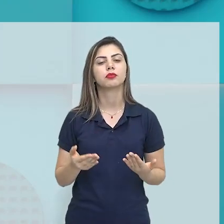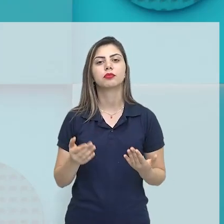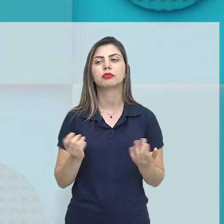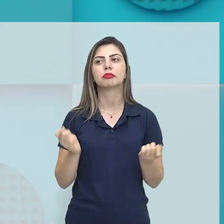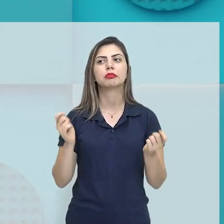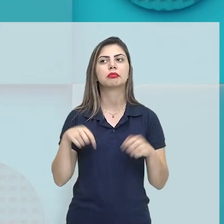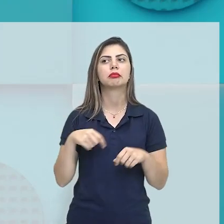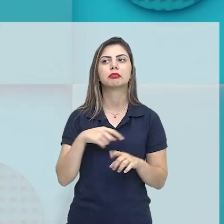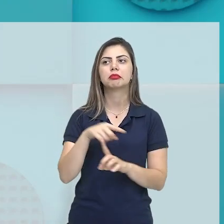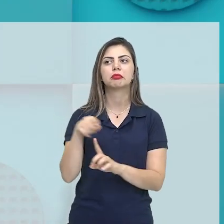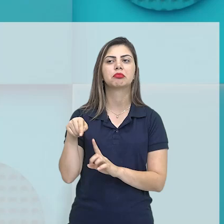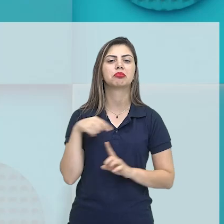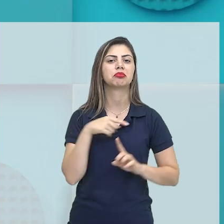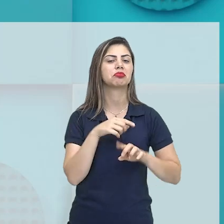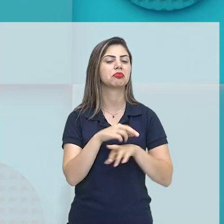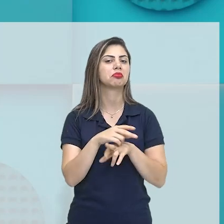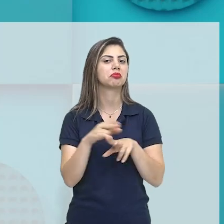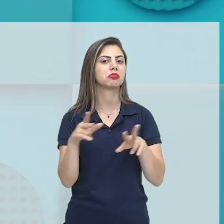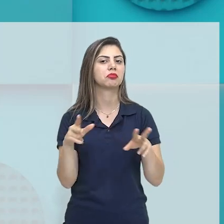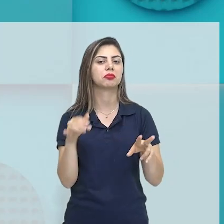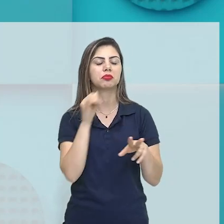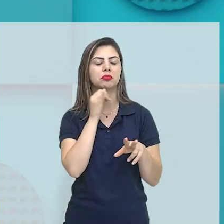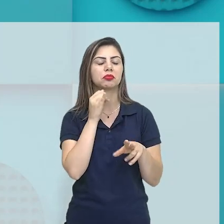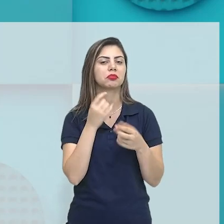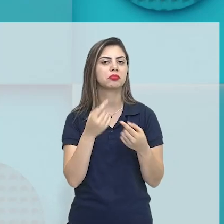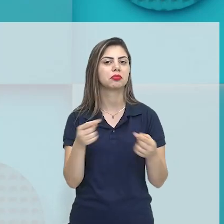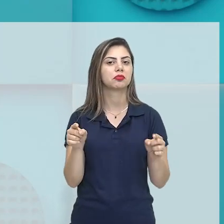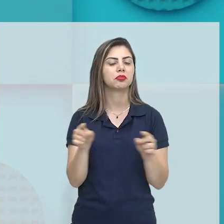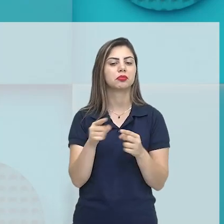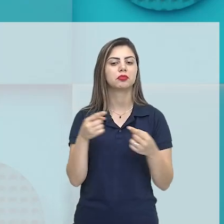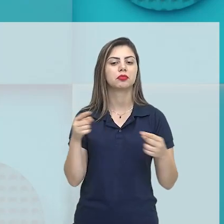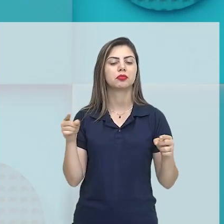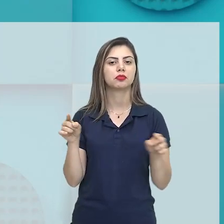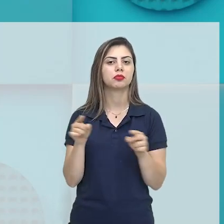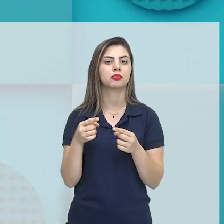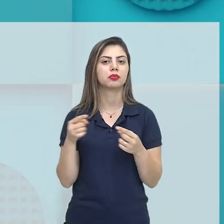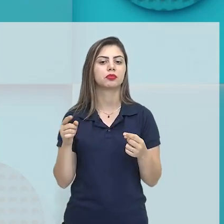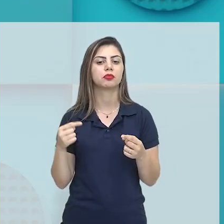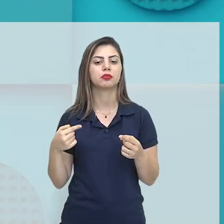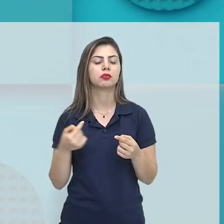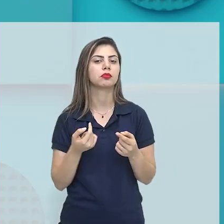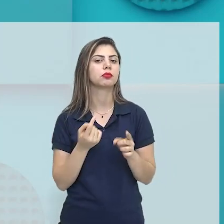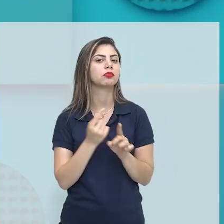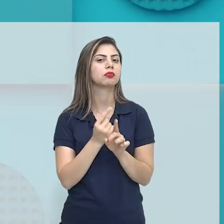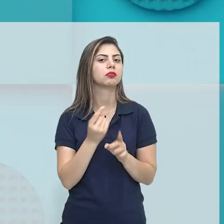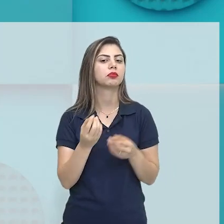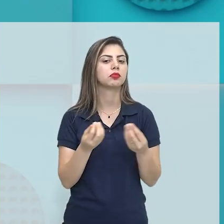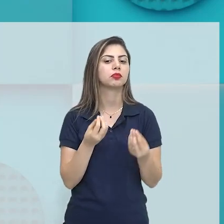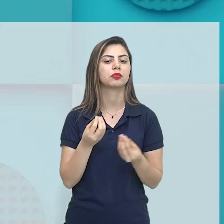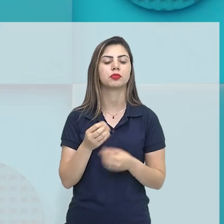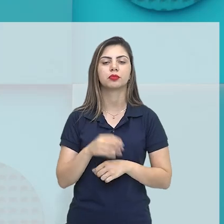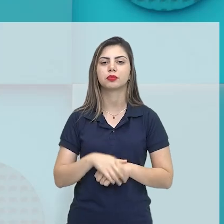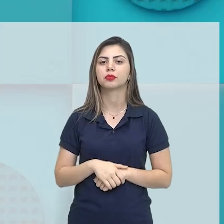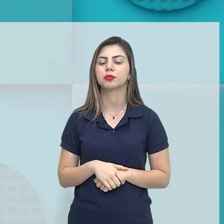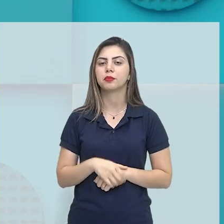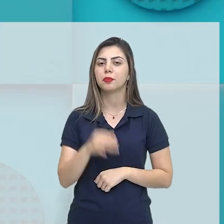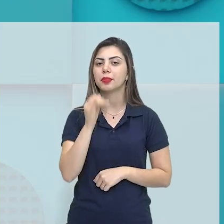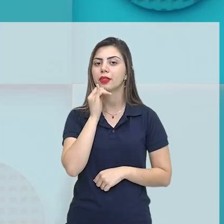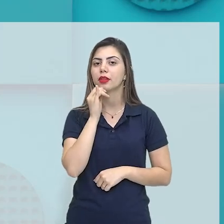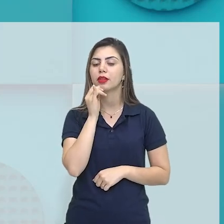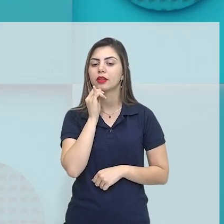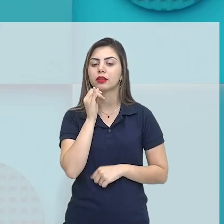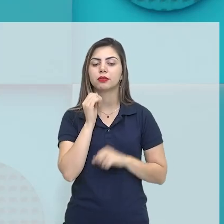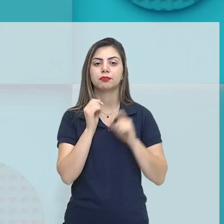várias fontes. Essas fontes de musicalidade nós podemos encontrar quando as